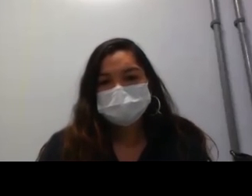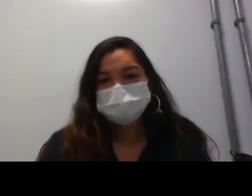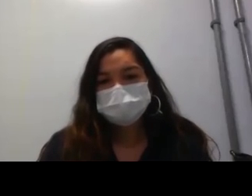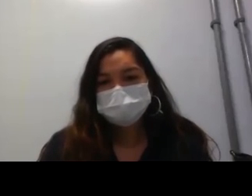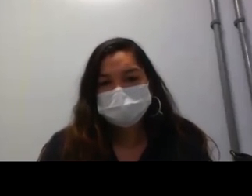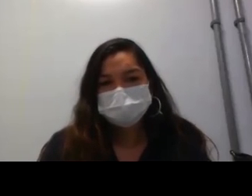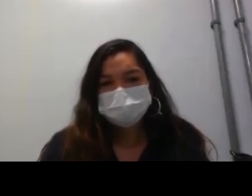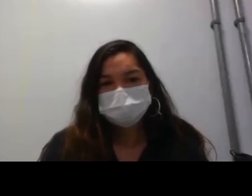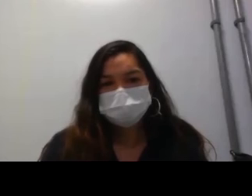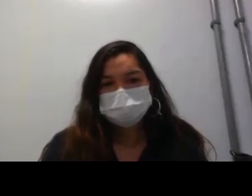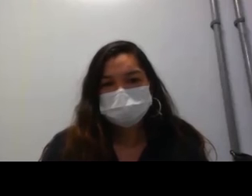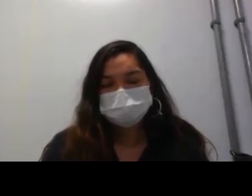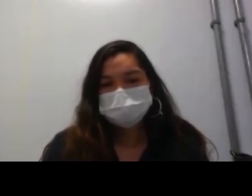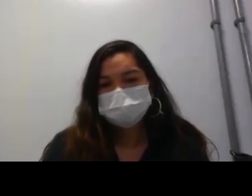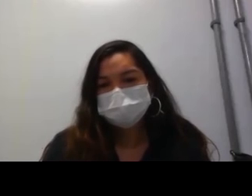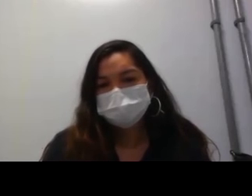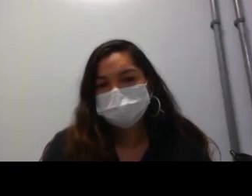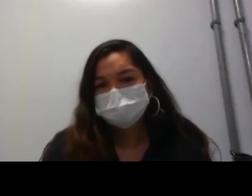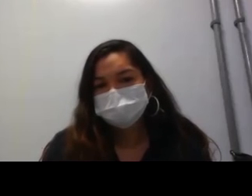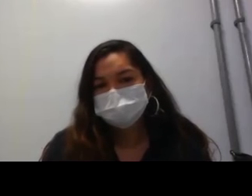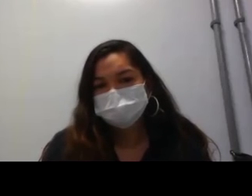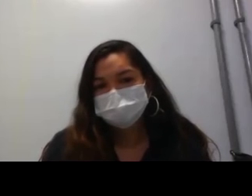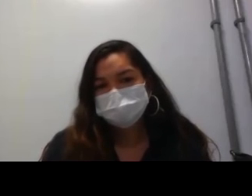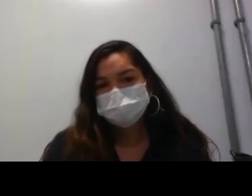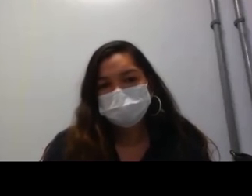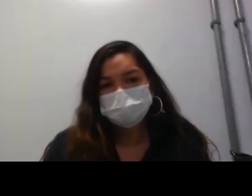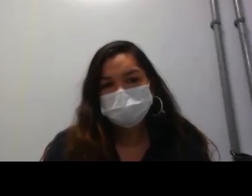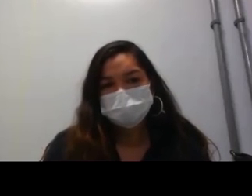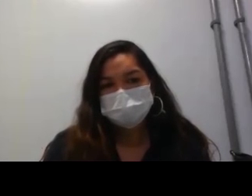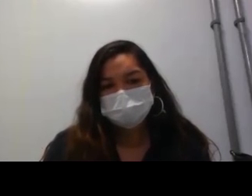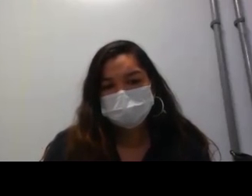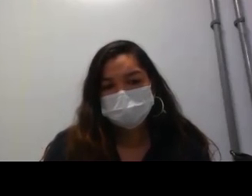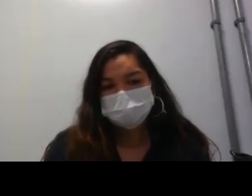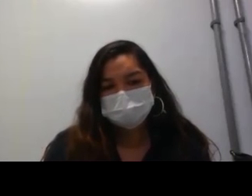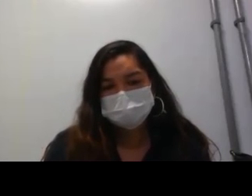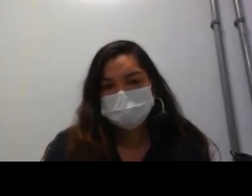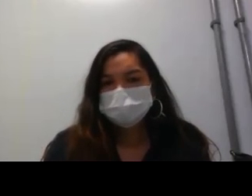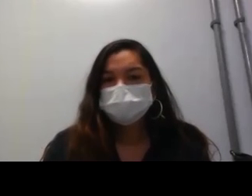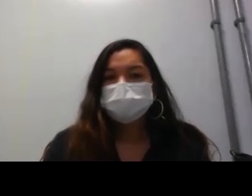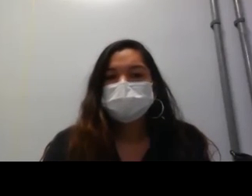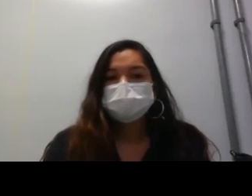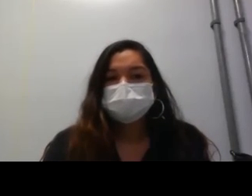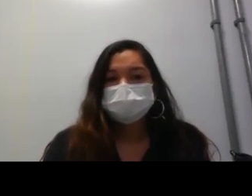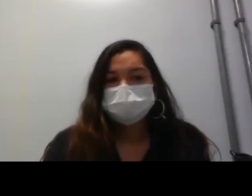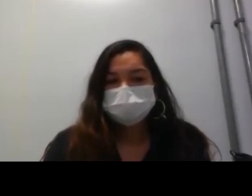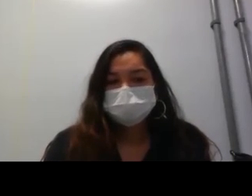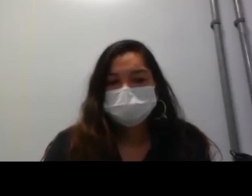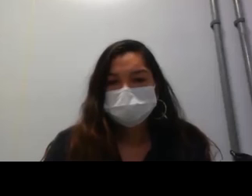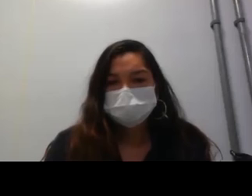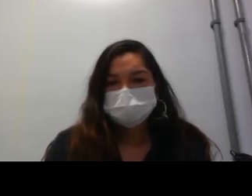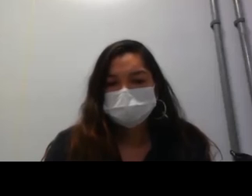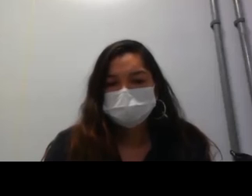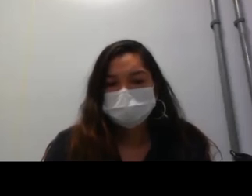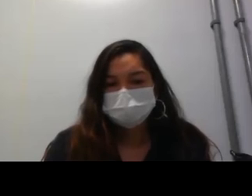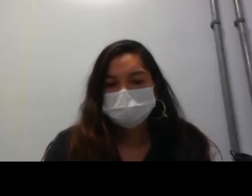não chega. Como é que vocês viram a atuação da mediadora? O que foi que vocês perceberam enquanto a Rejane não chega? Me contem aí.